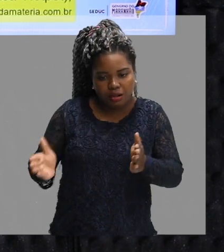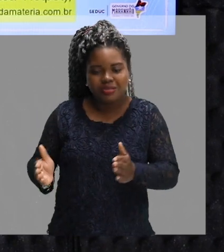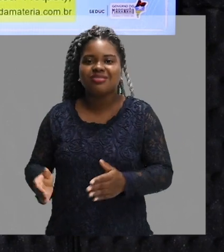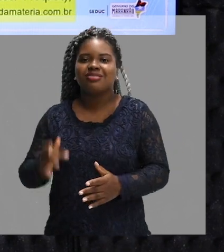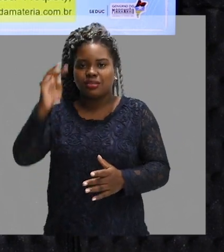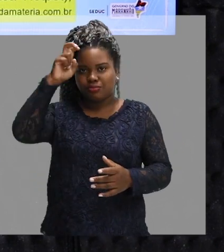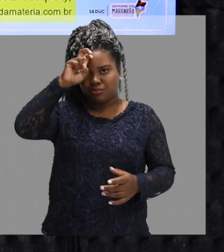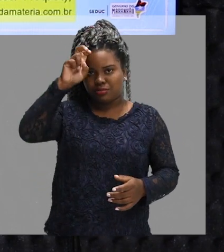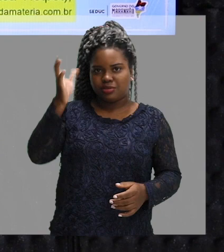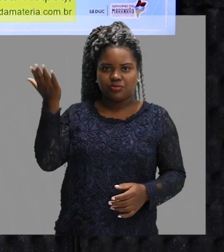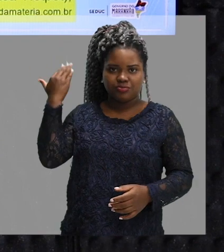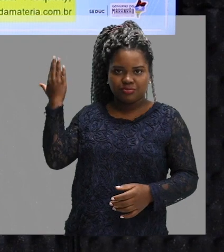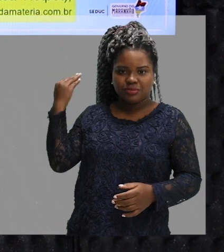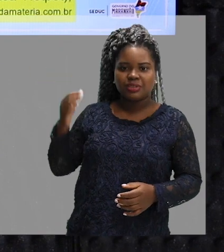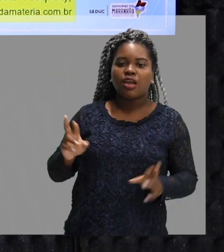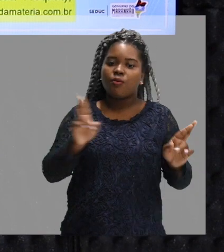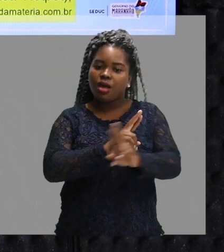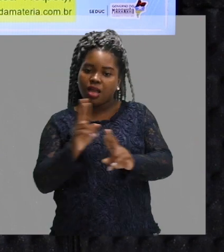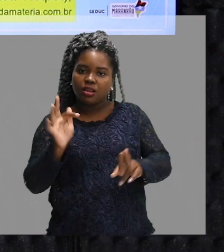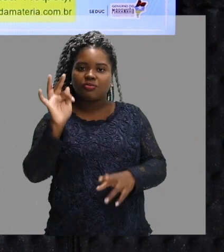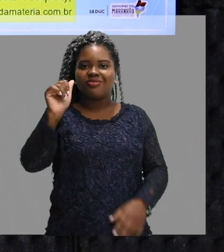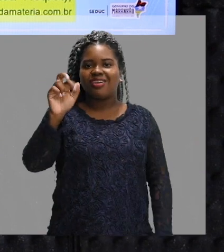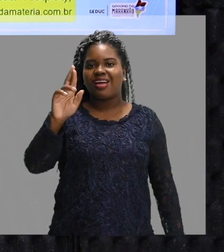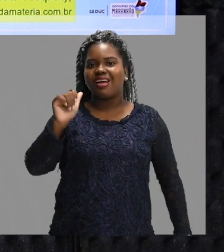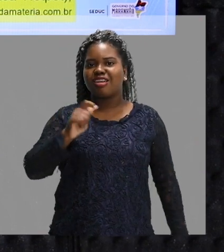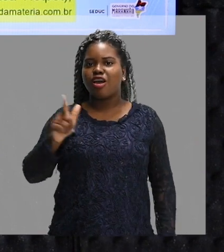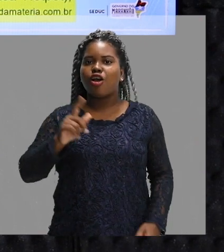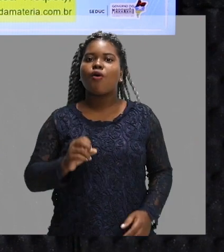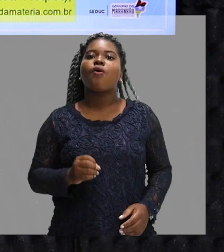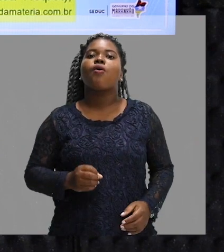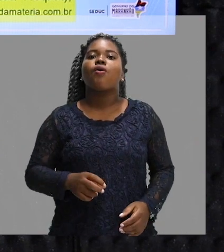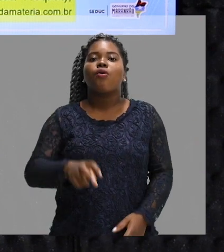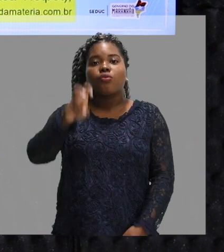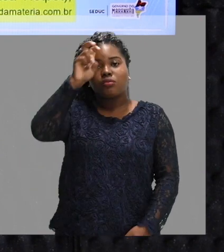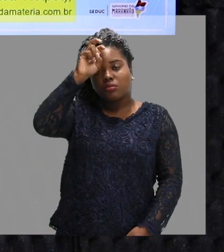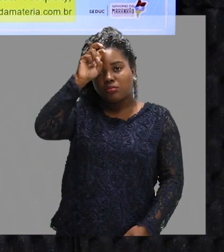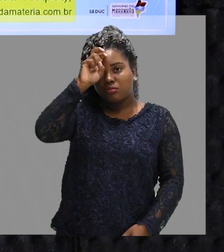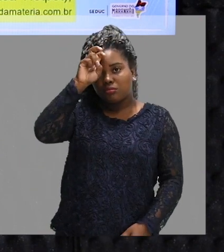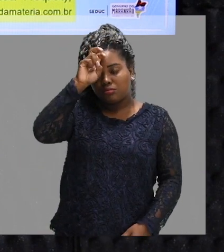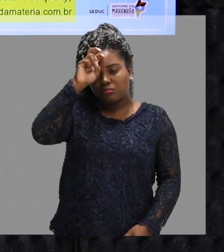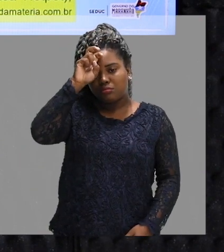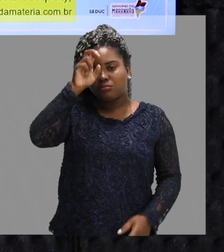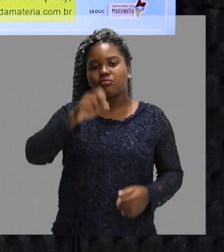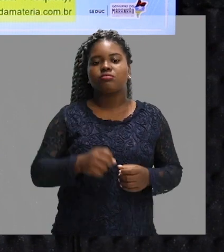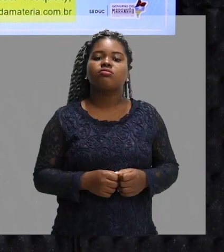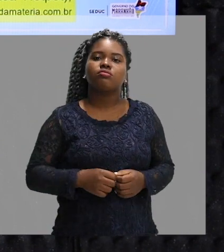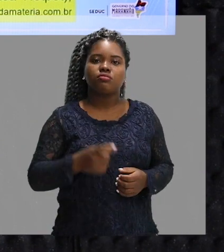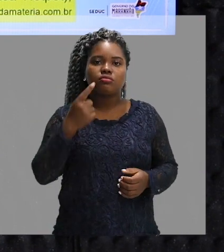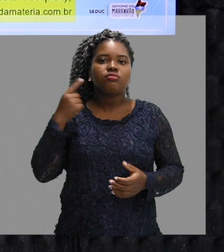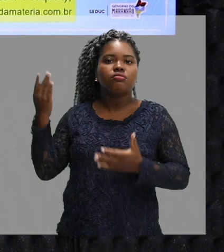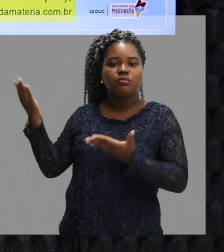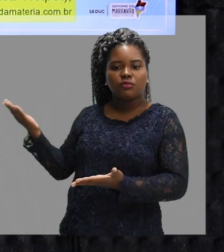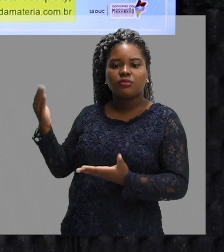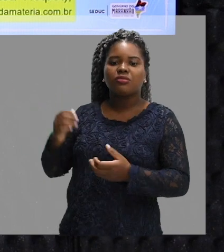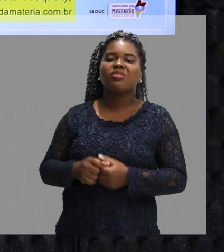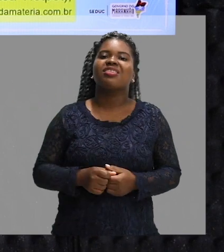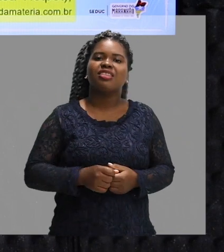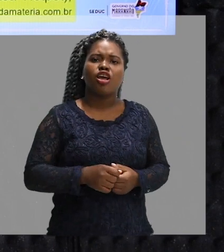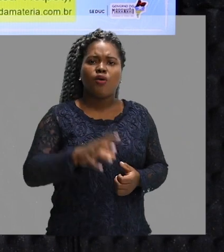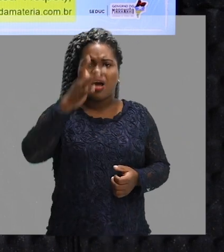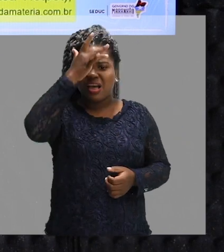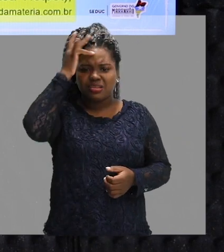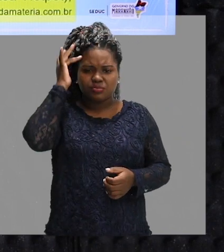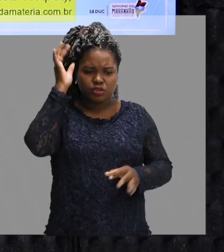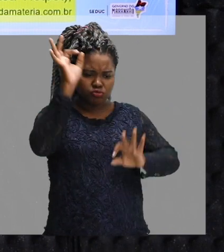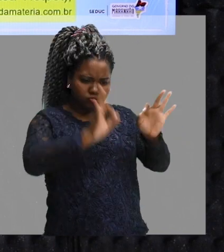faraó com o próprio Egito. E outra, né, nenhum artista assinava sua obra. Por quê? Porque eles não eram pagos para